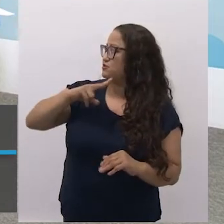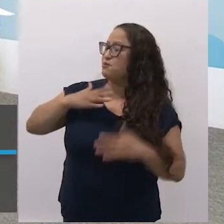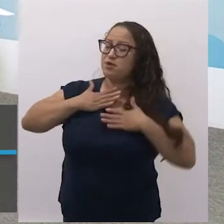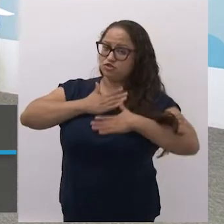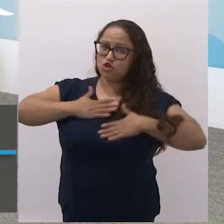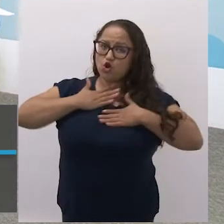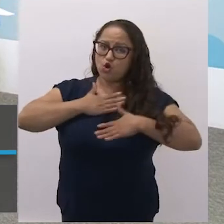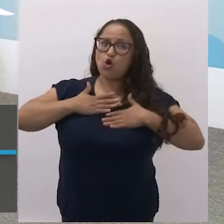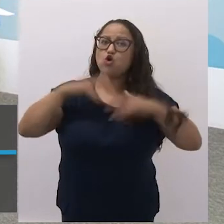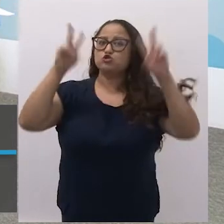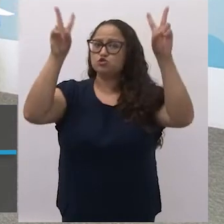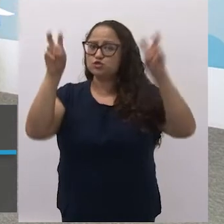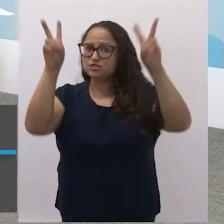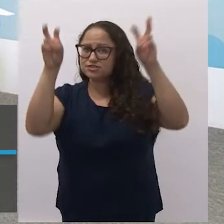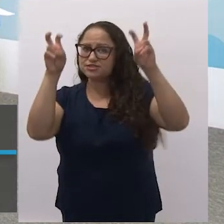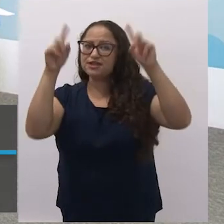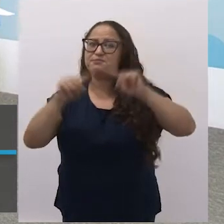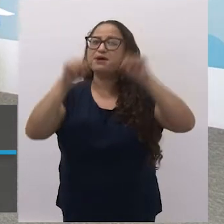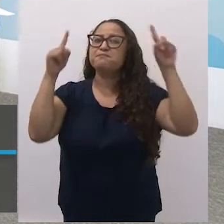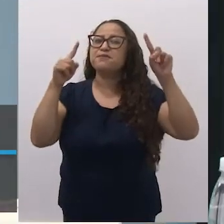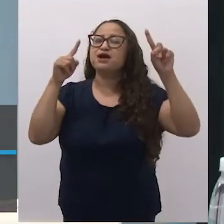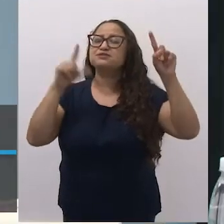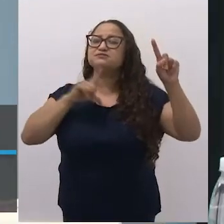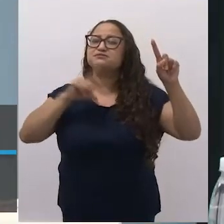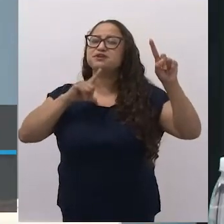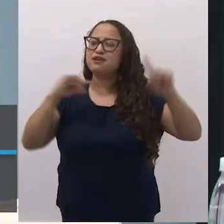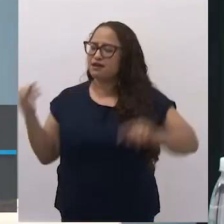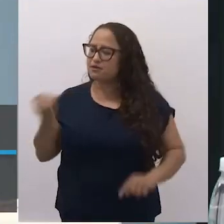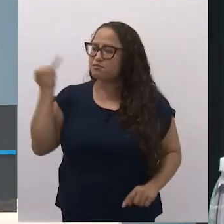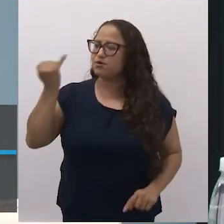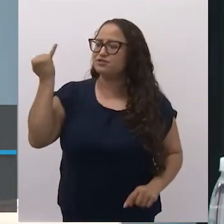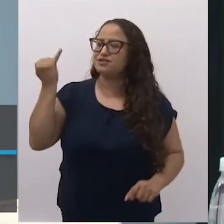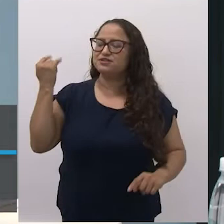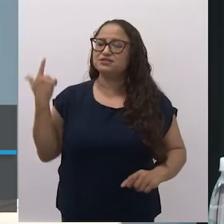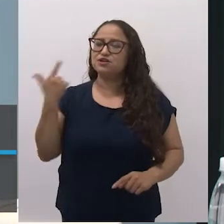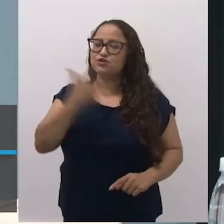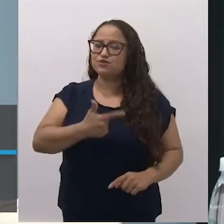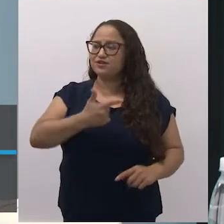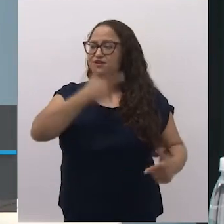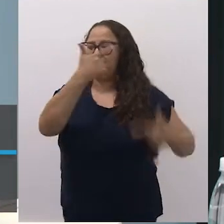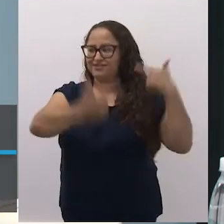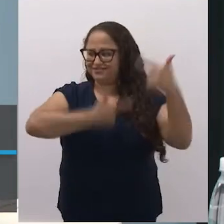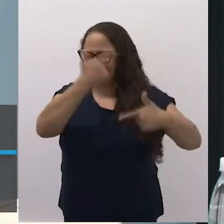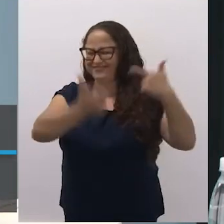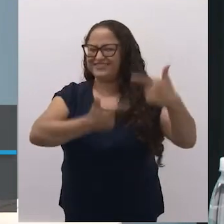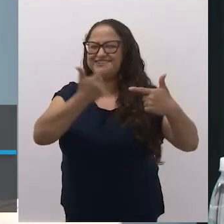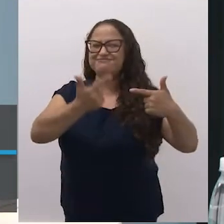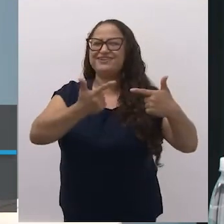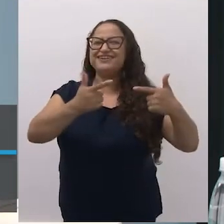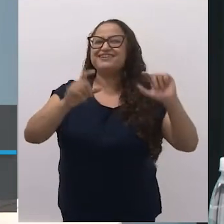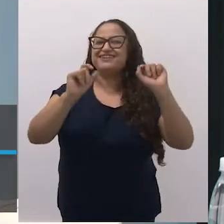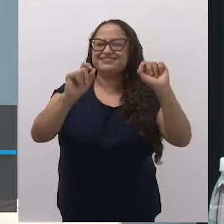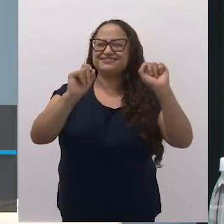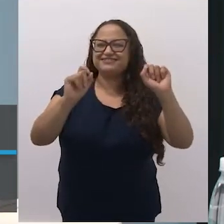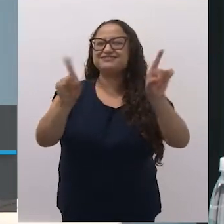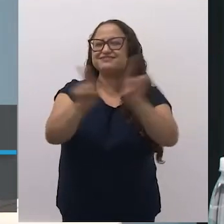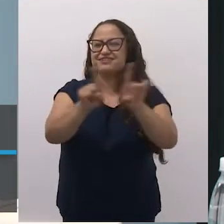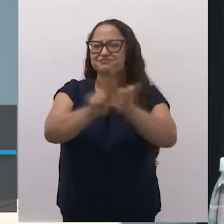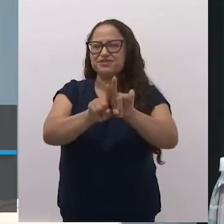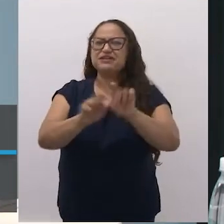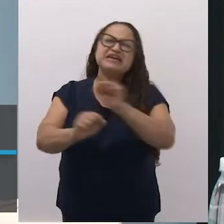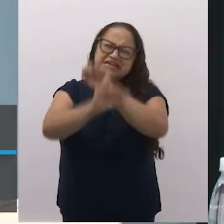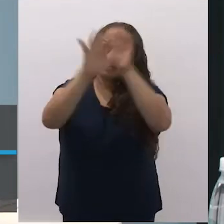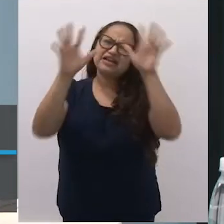dessa temática, mas a gente destaca a importância de trabalharmos o desenvolvimento humano E,